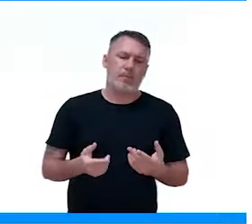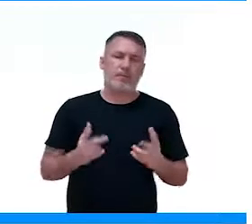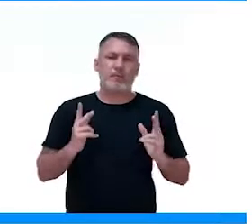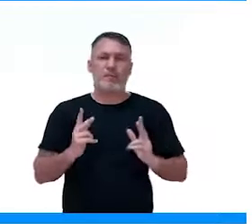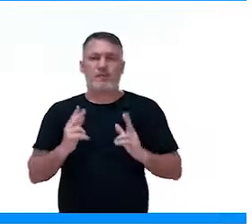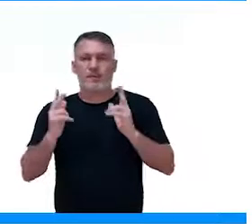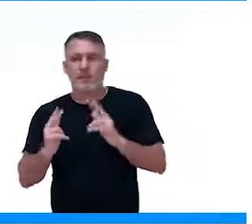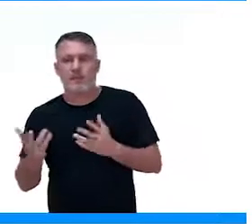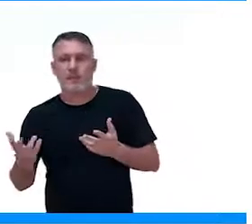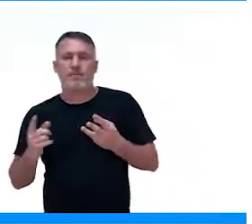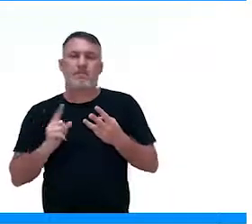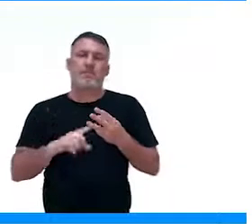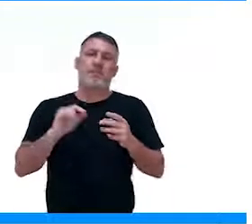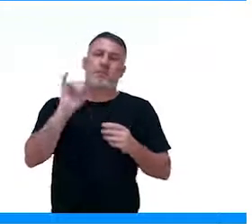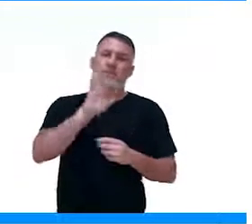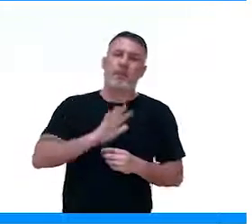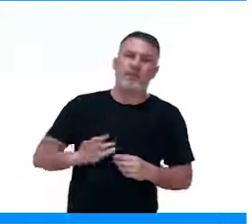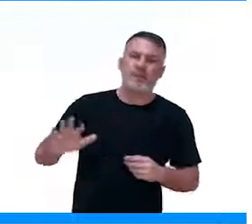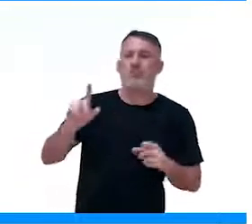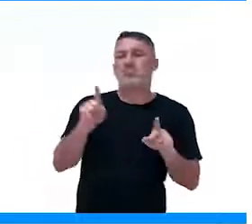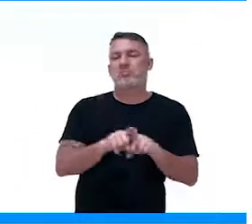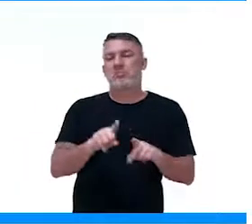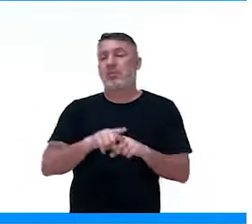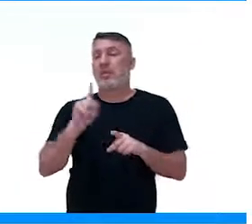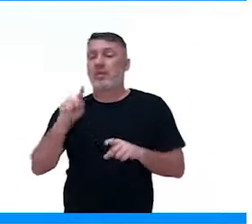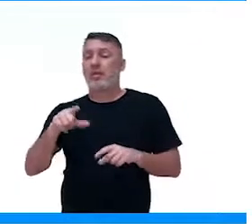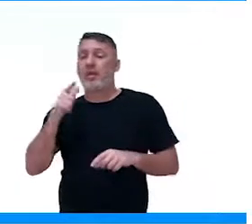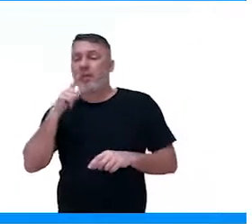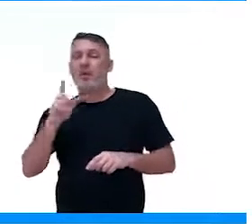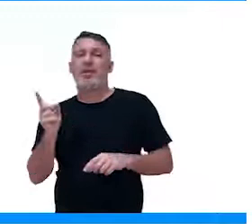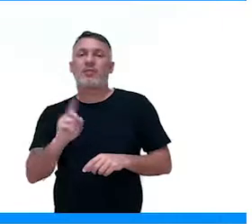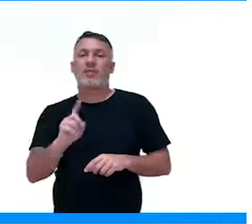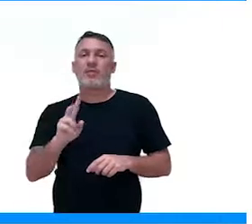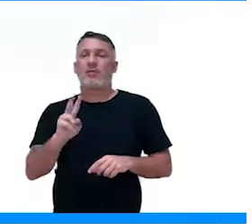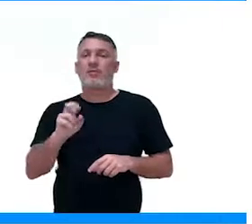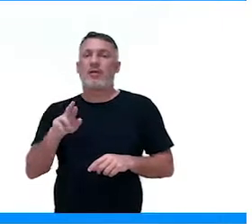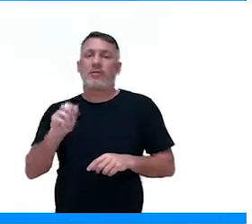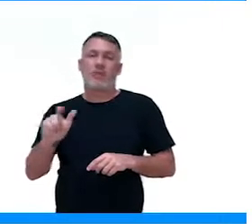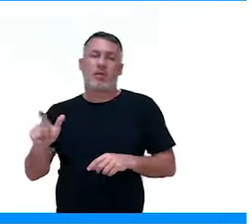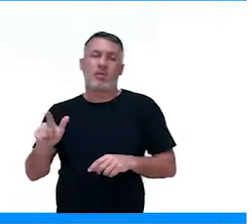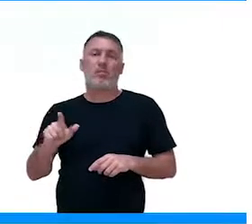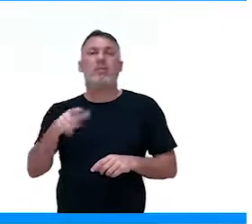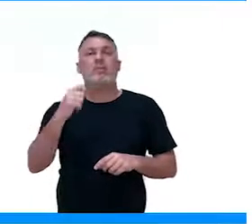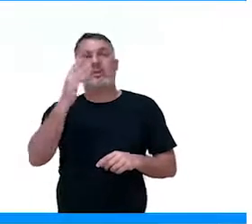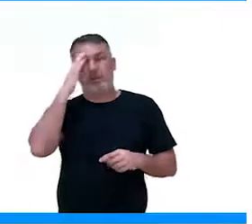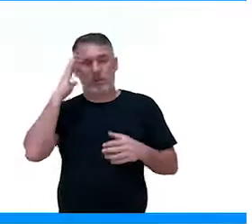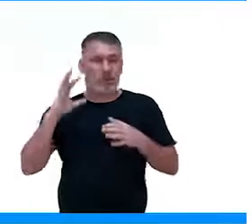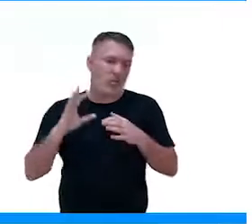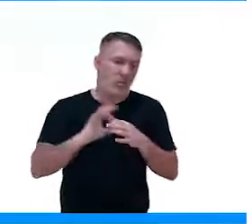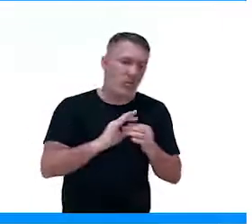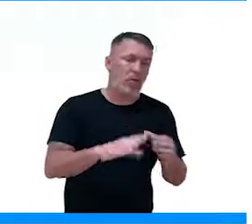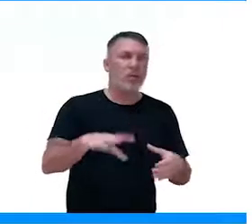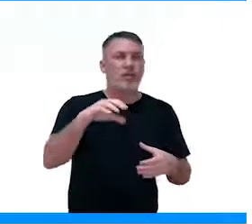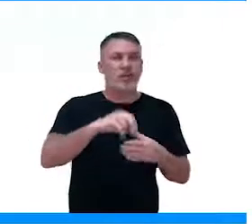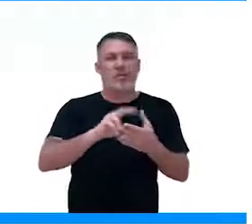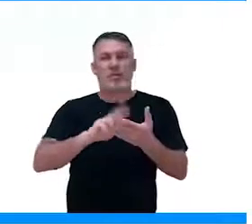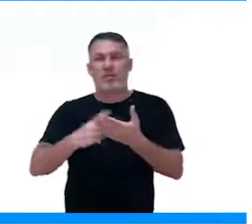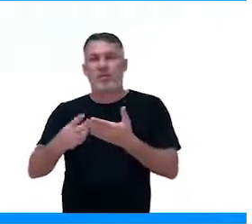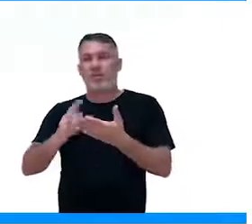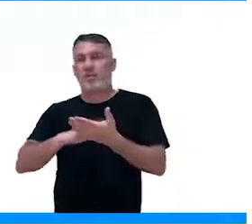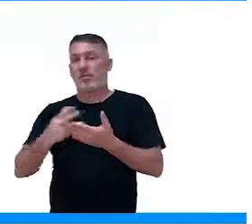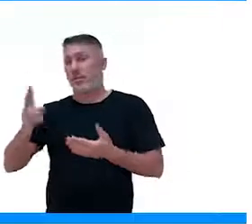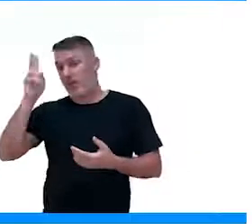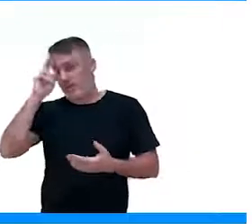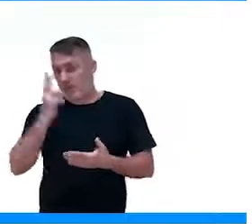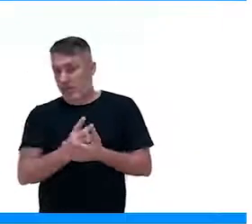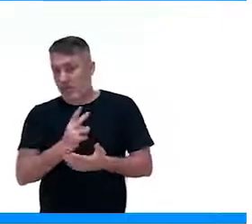de tirinhas ou através de imagens apenas com a linguagem não verbal. E a gente tem que entender o contexto ali, entender a